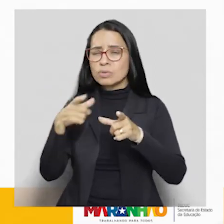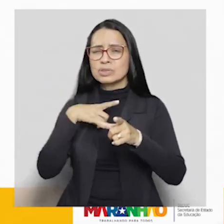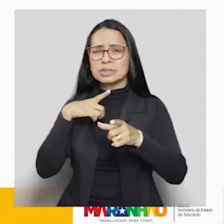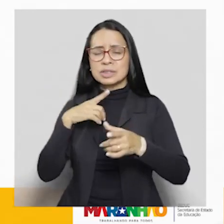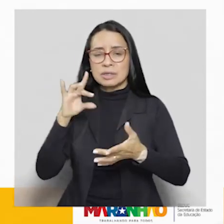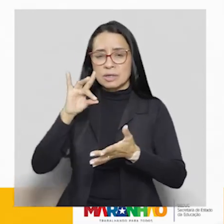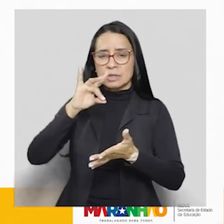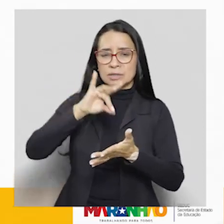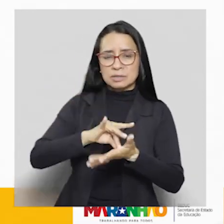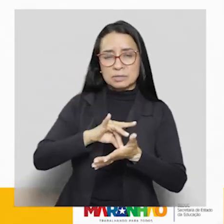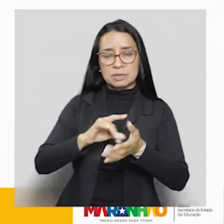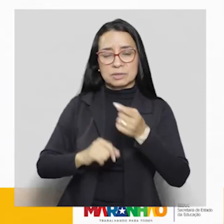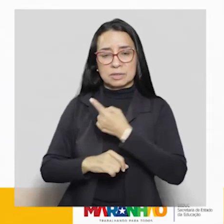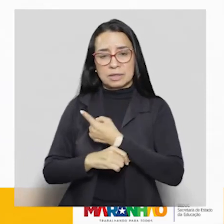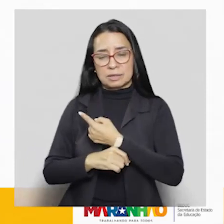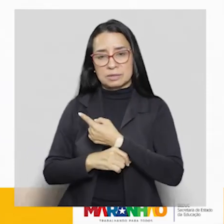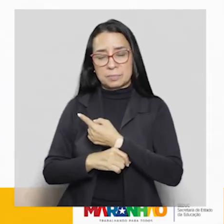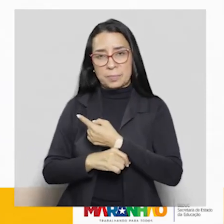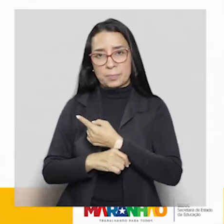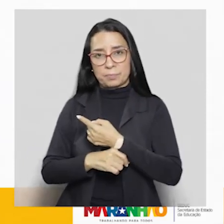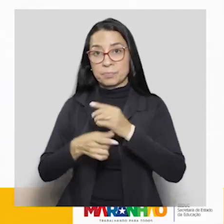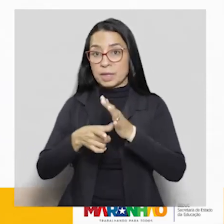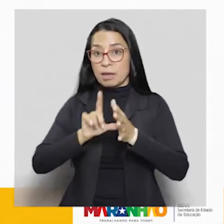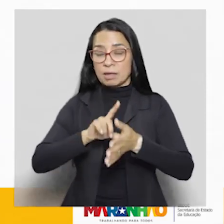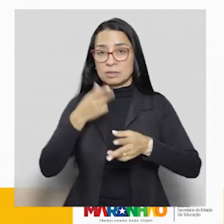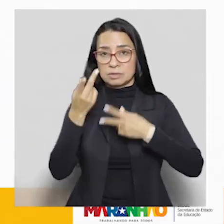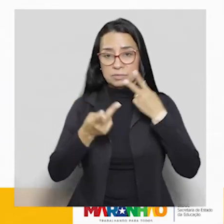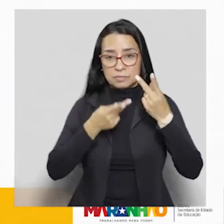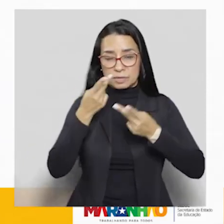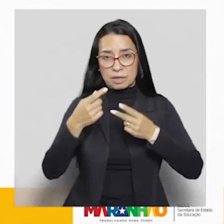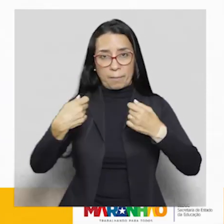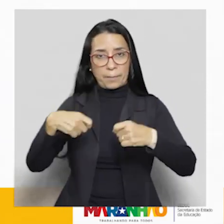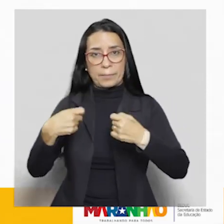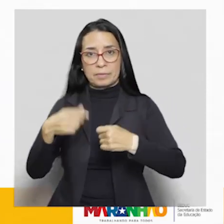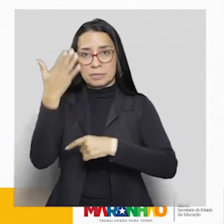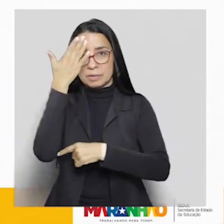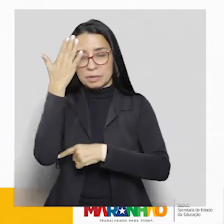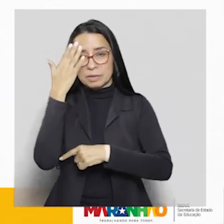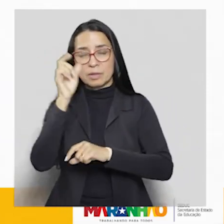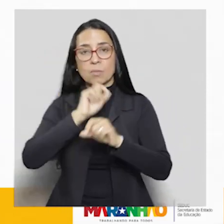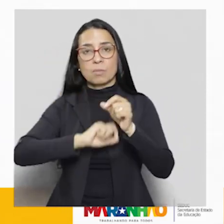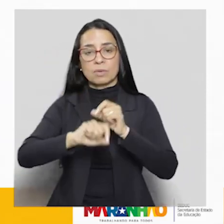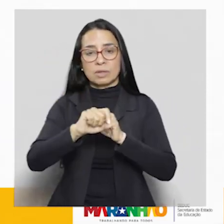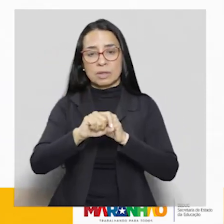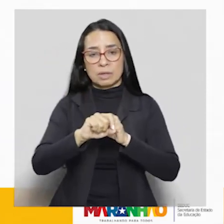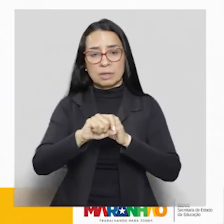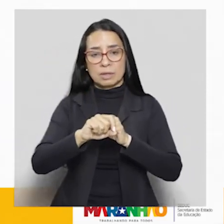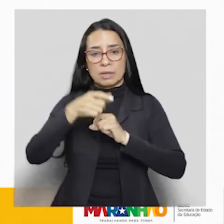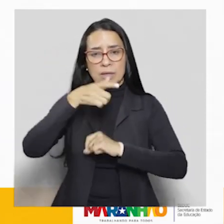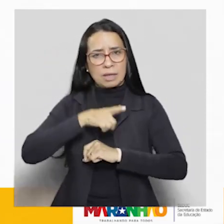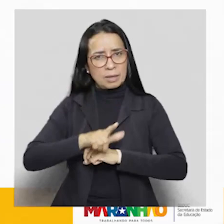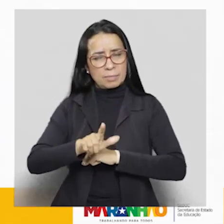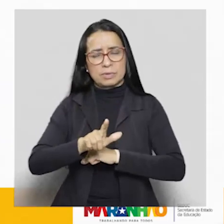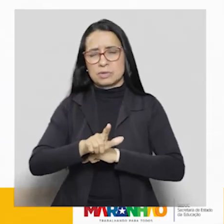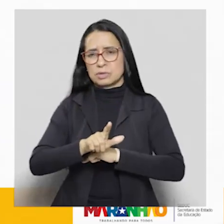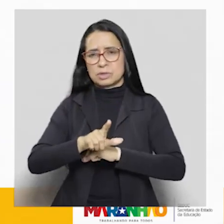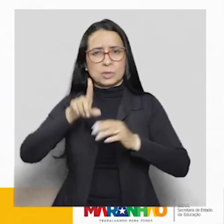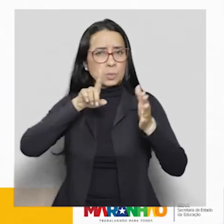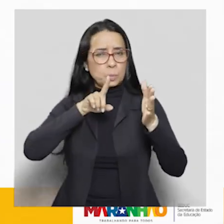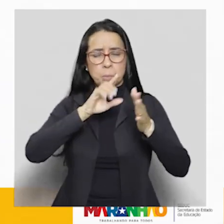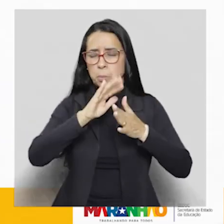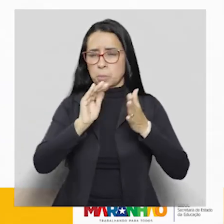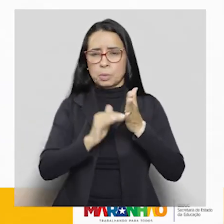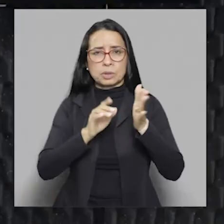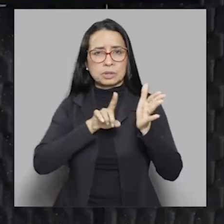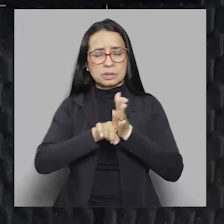originalidade dessa arte? Bom, antes de falar sobre isso, é necessário que a gente entenda o seguinte. Eu vou repetir durante todas as questões que a gente